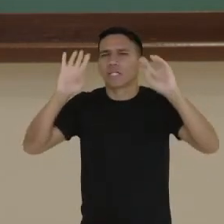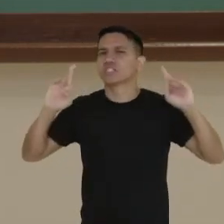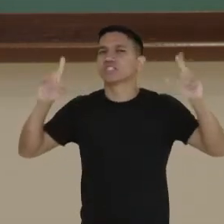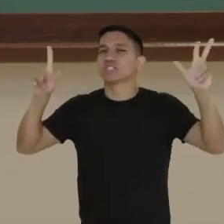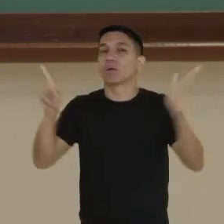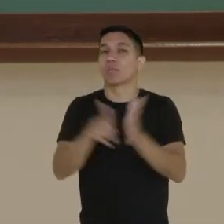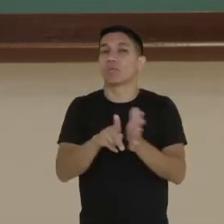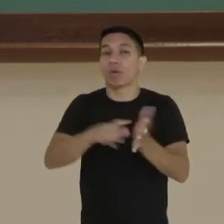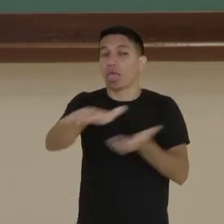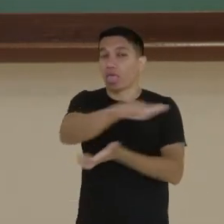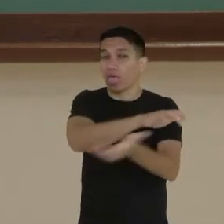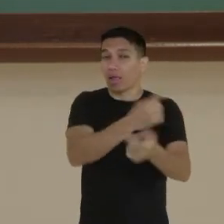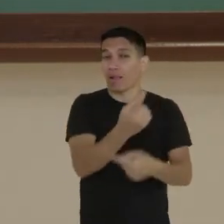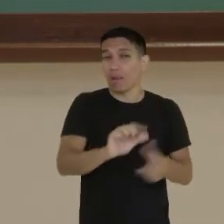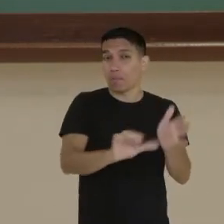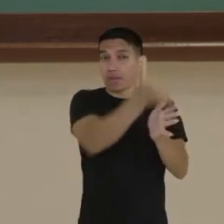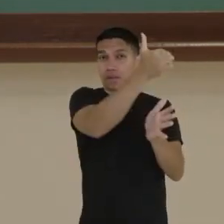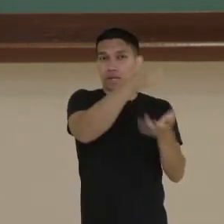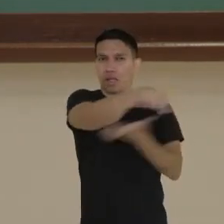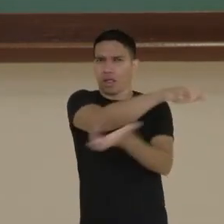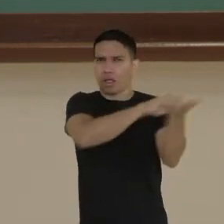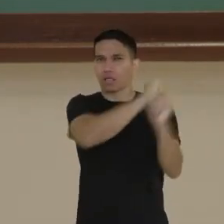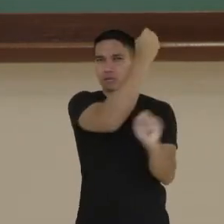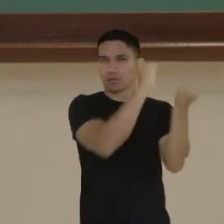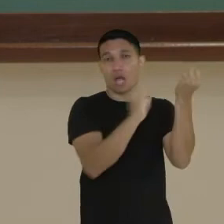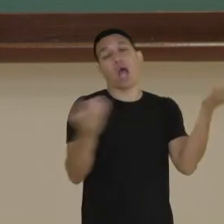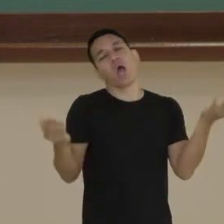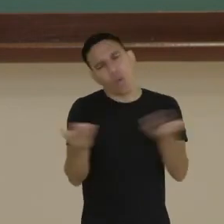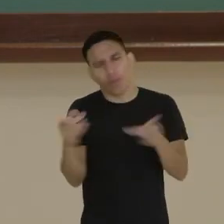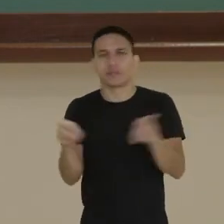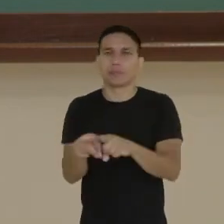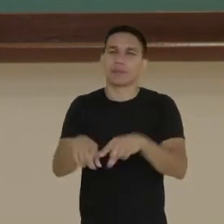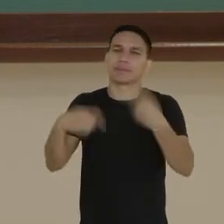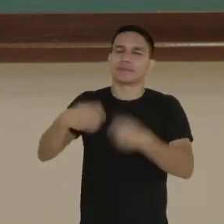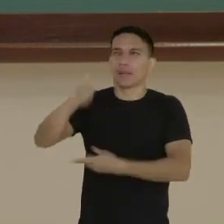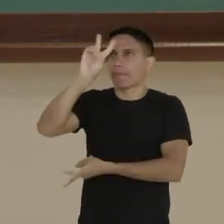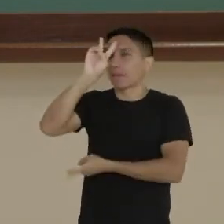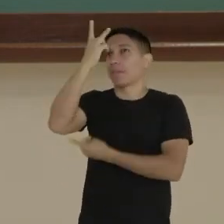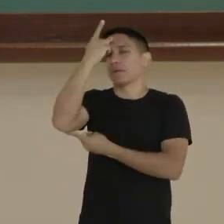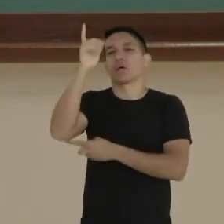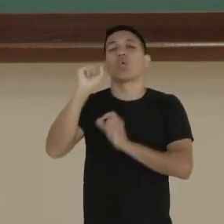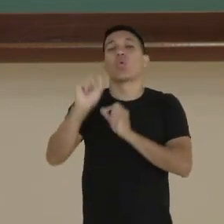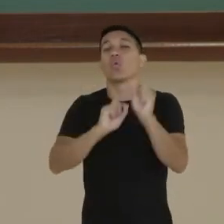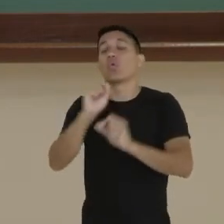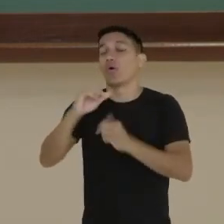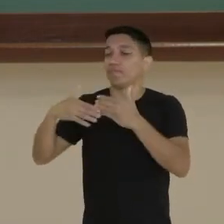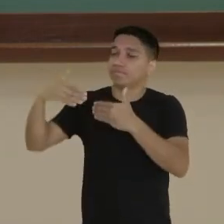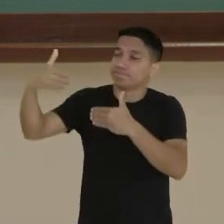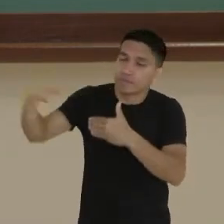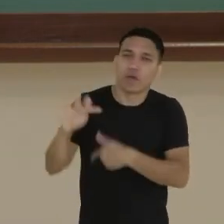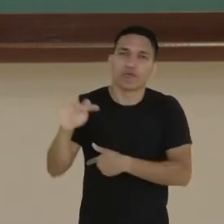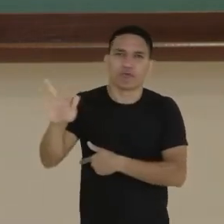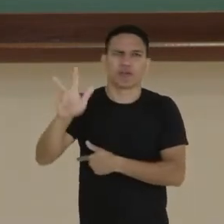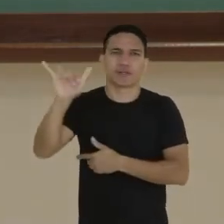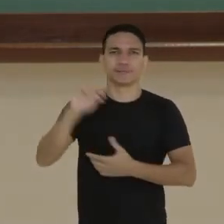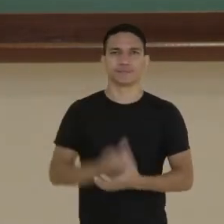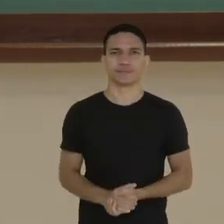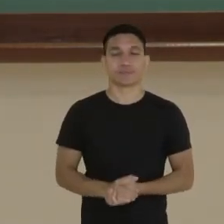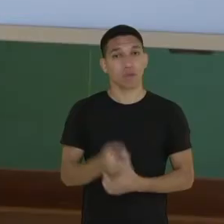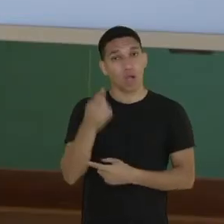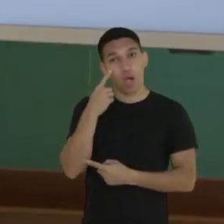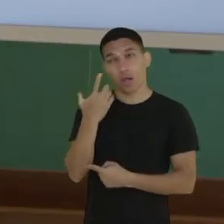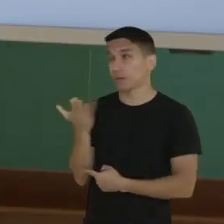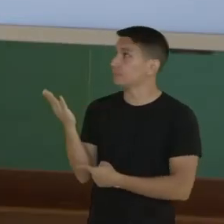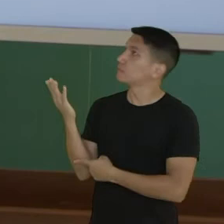Revolução Industrial, da primeira revolução, nós temos que pensar agora de uma forma diferente para a nossa posteridade. Bem, vejam que